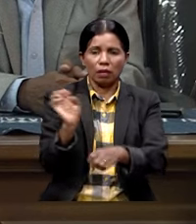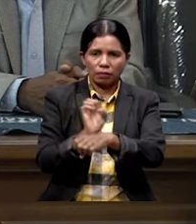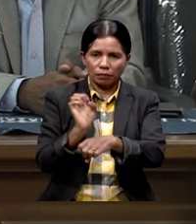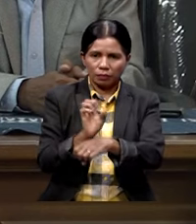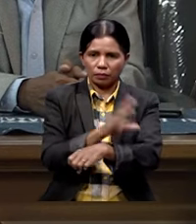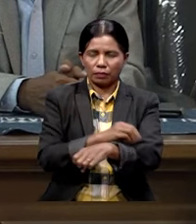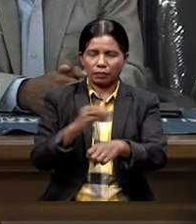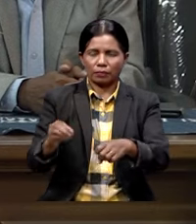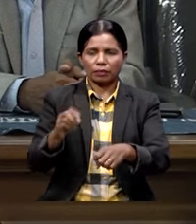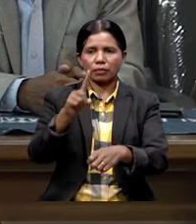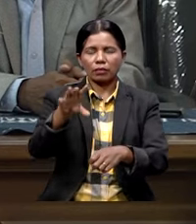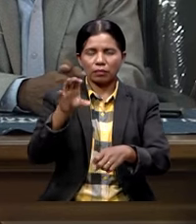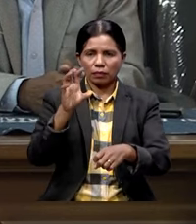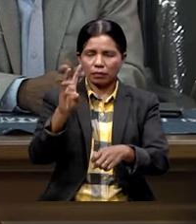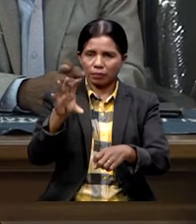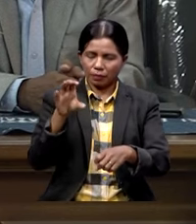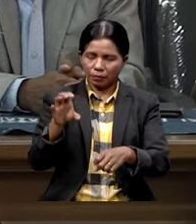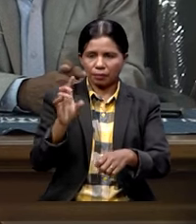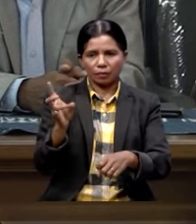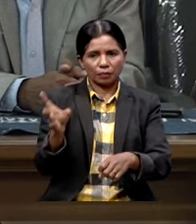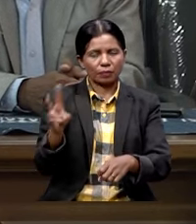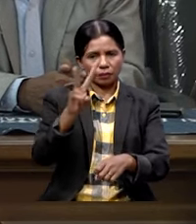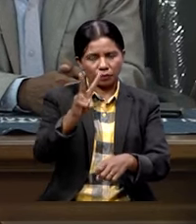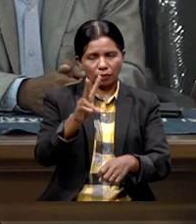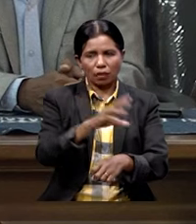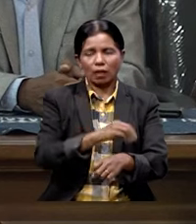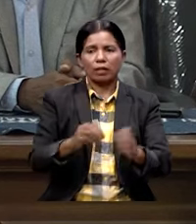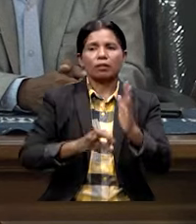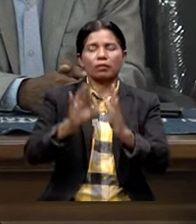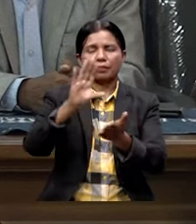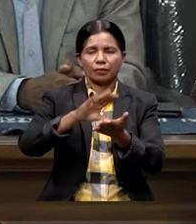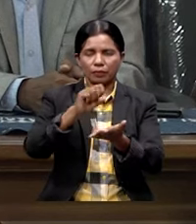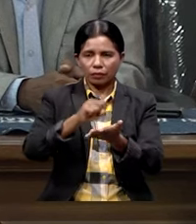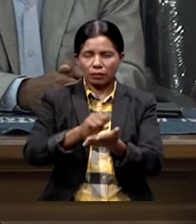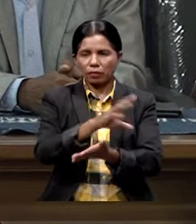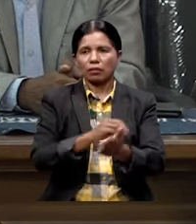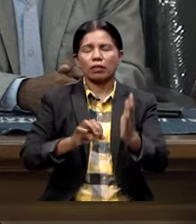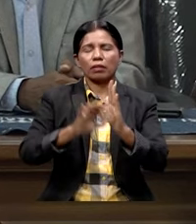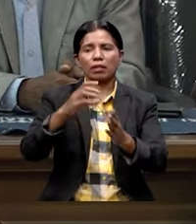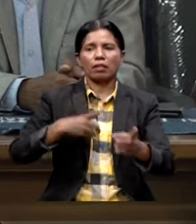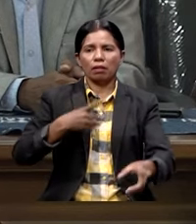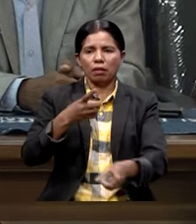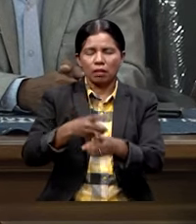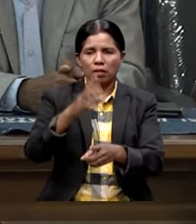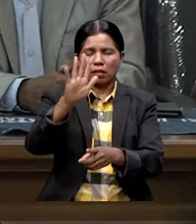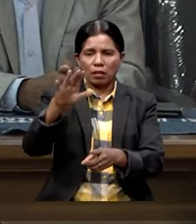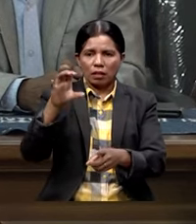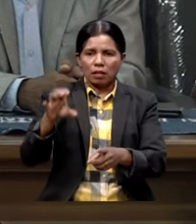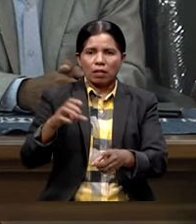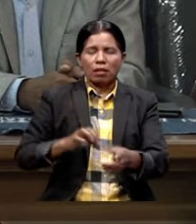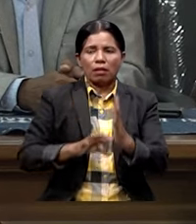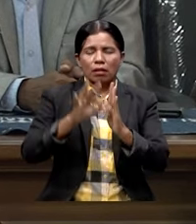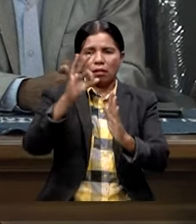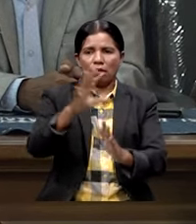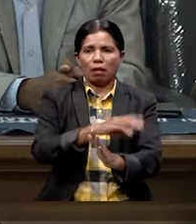Gestão 772, Faculdade de Ciências Sociais 966, Faculdade de Direito 503, Faculdade de Ciências